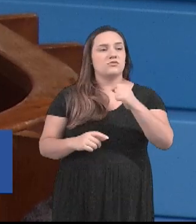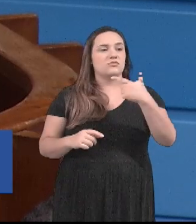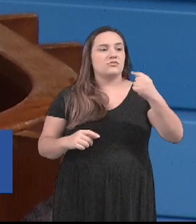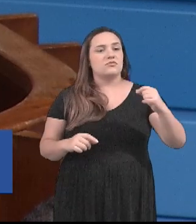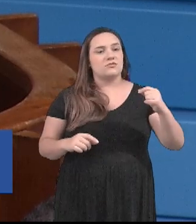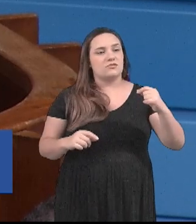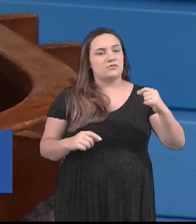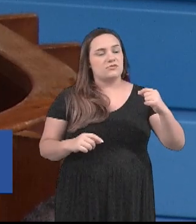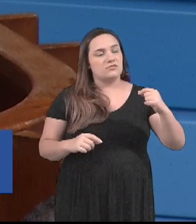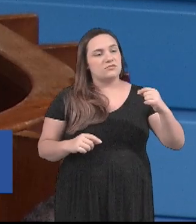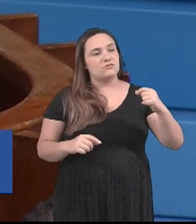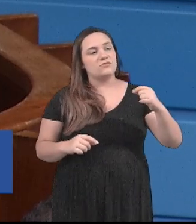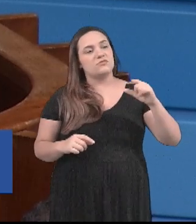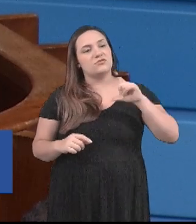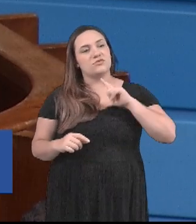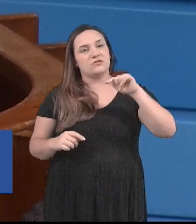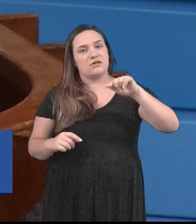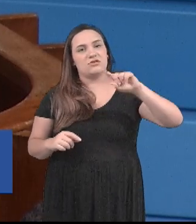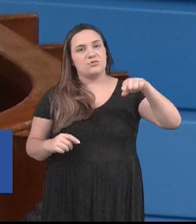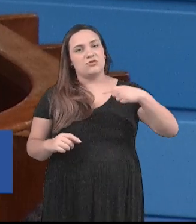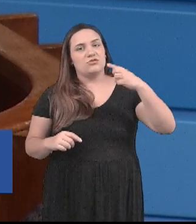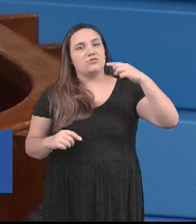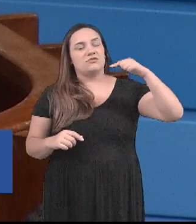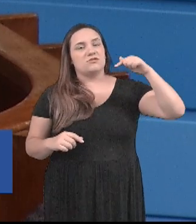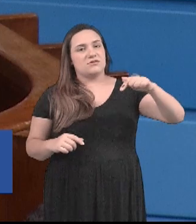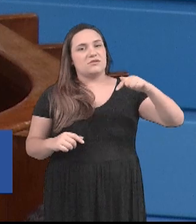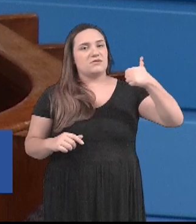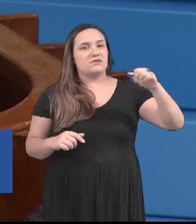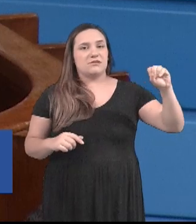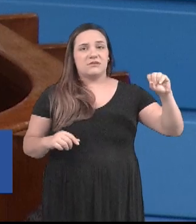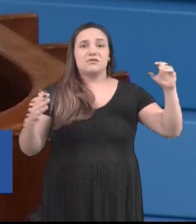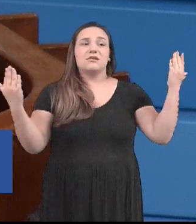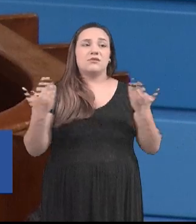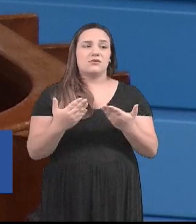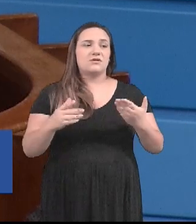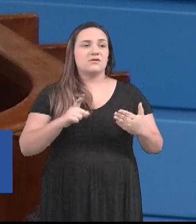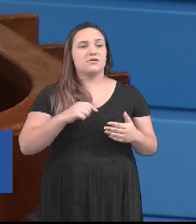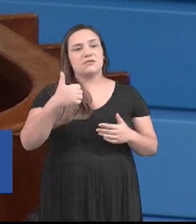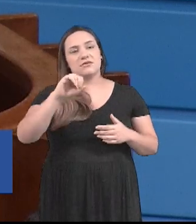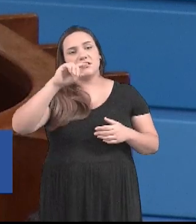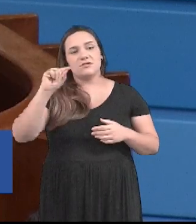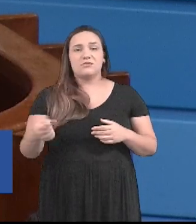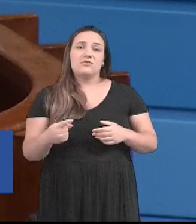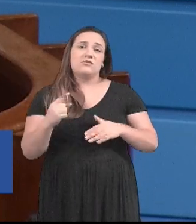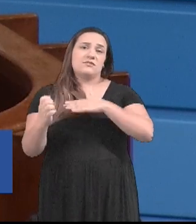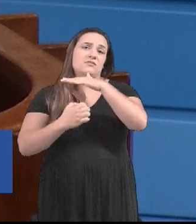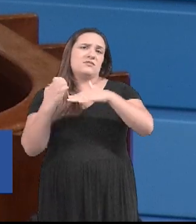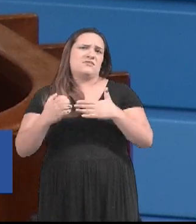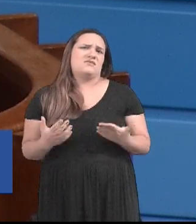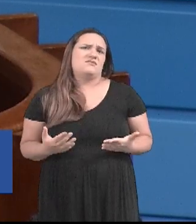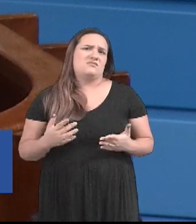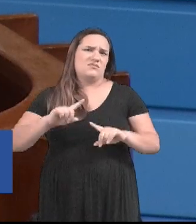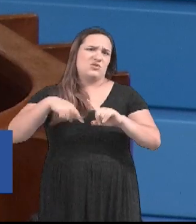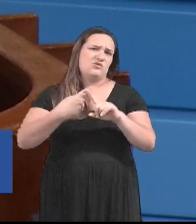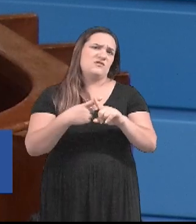informaram inicialmente 7.310. Agora passou para 10 mil empresas, uma diferença